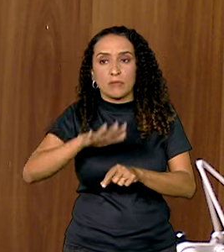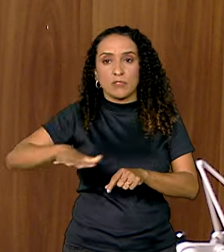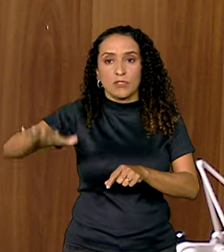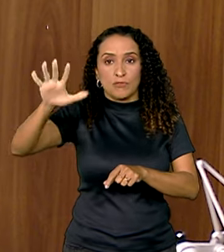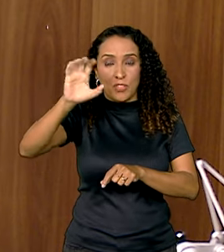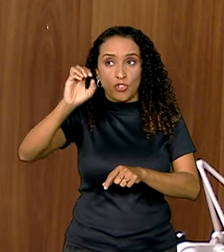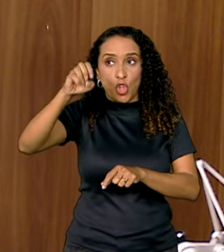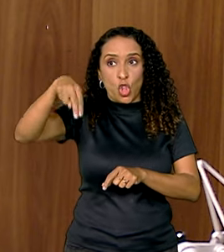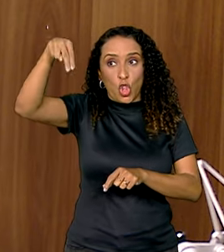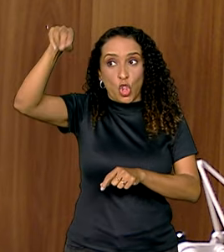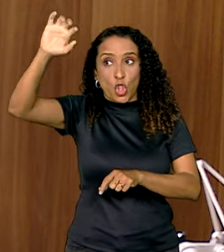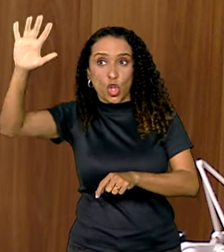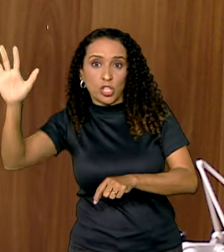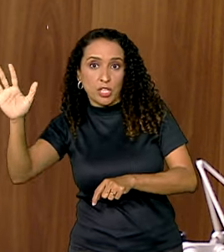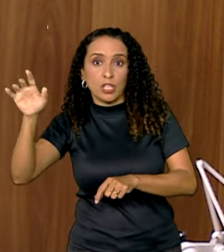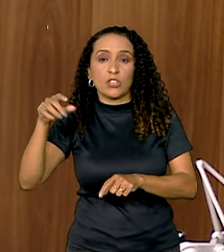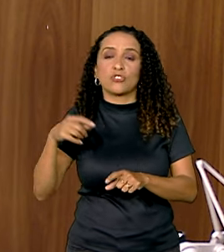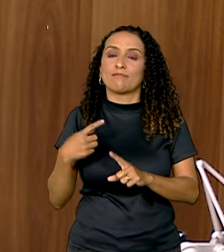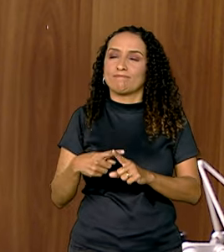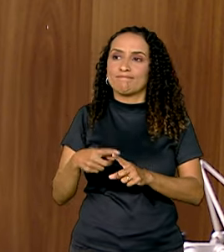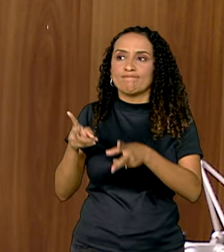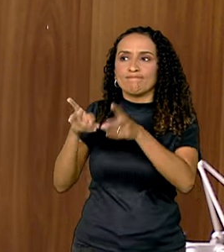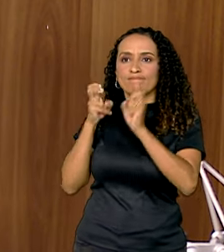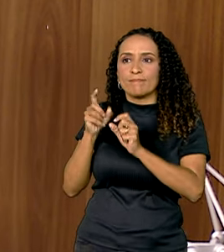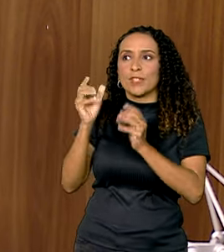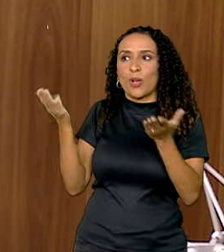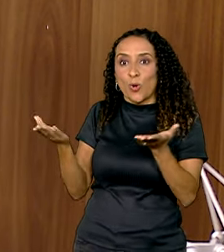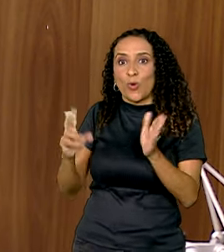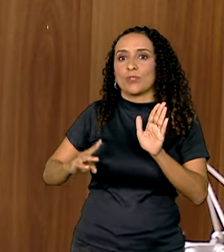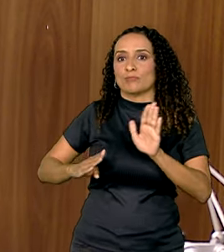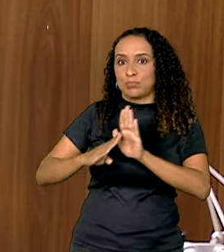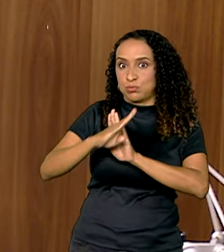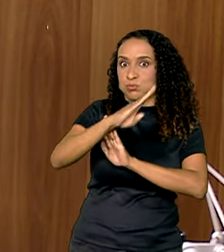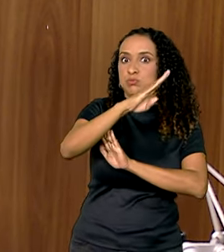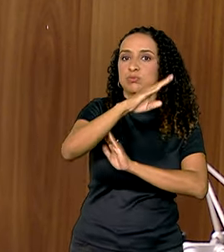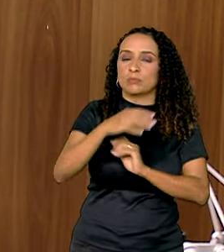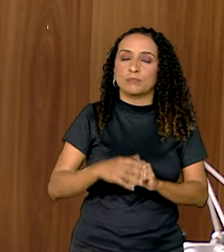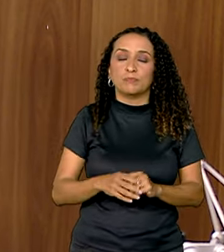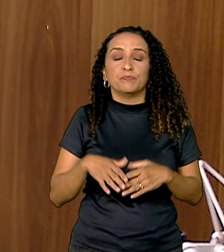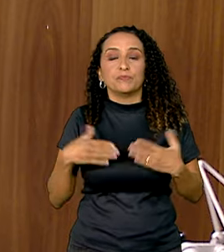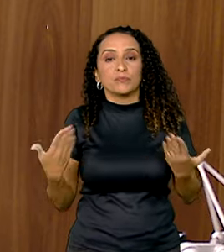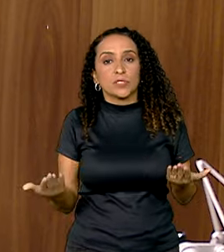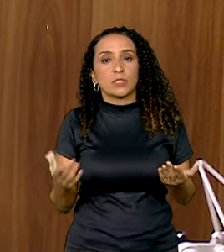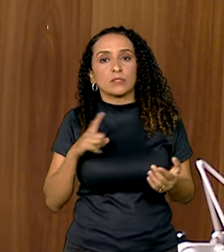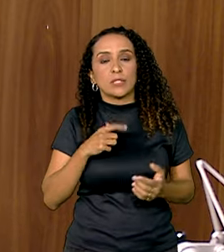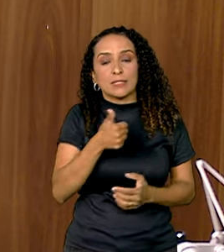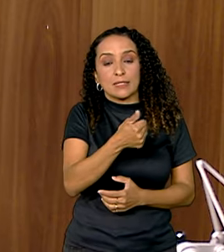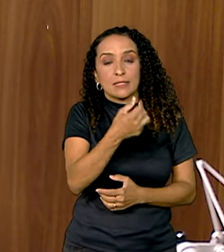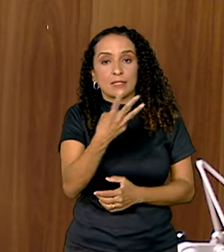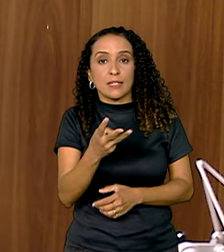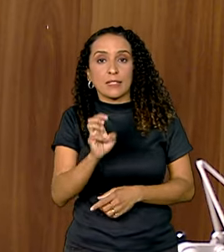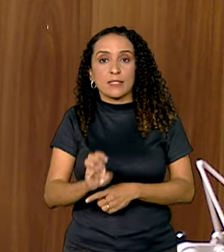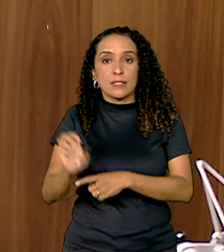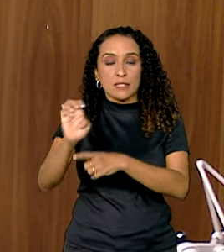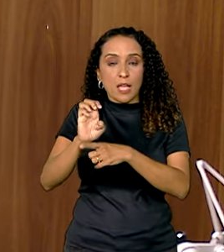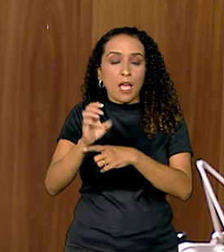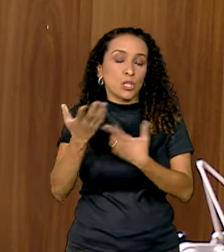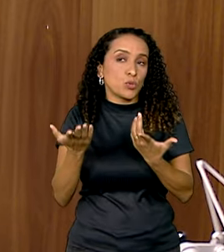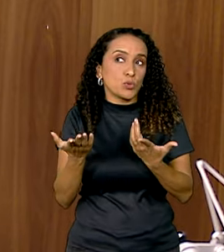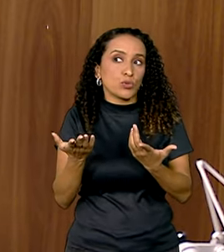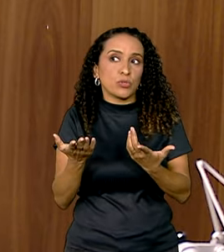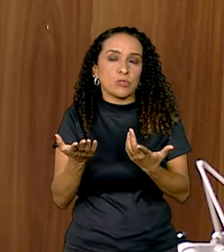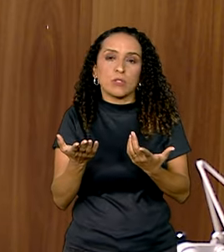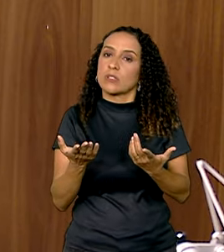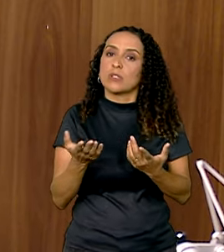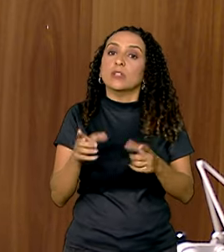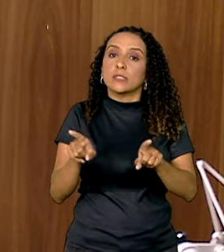Nordeste, verifica-se esse crescimento agora, e nós temos 13 estados numa situação, e mais